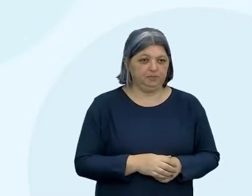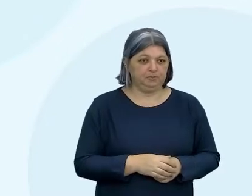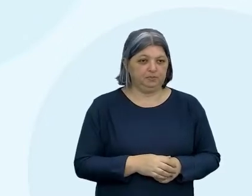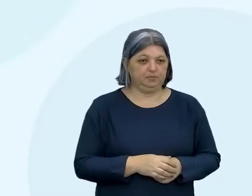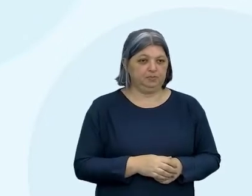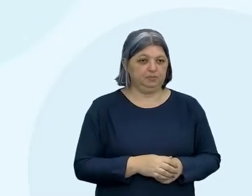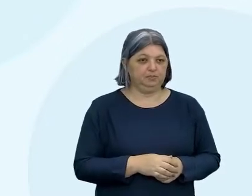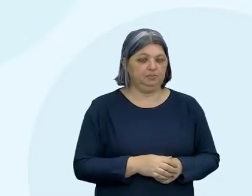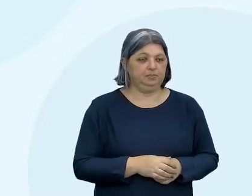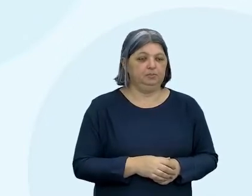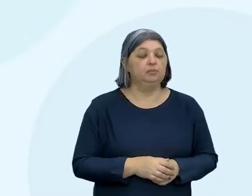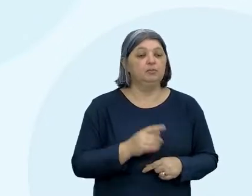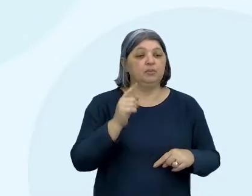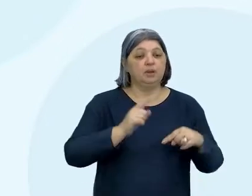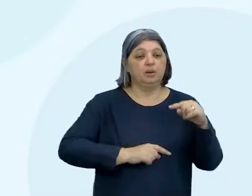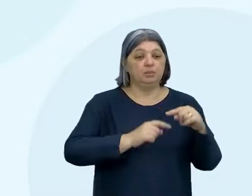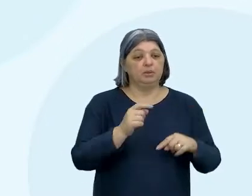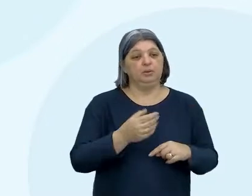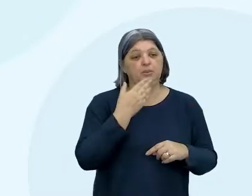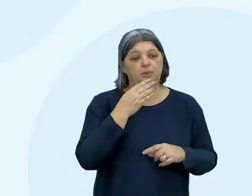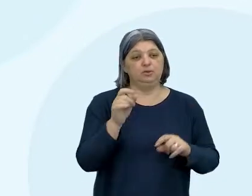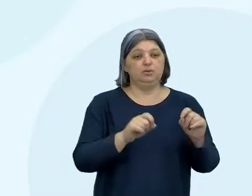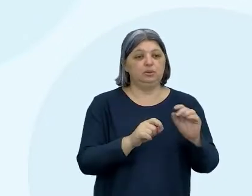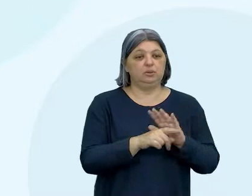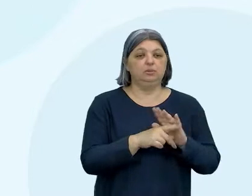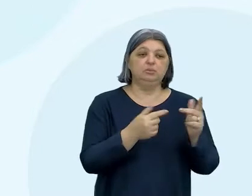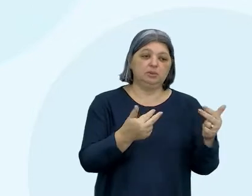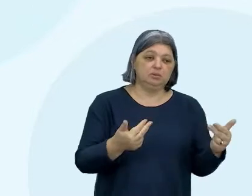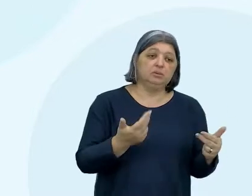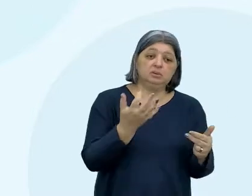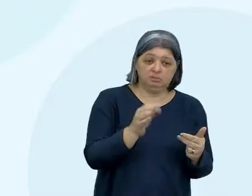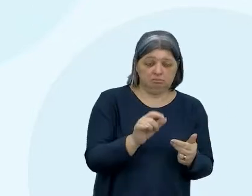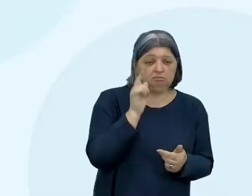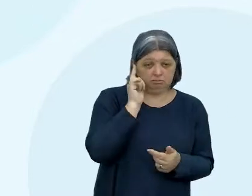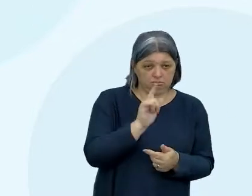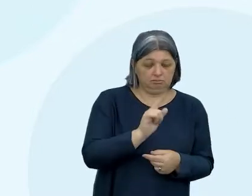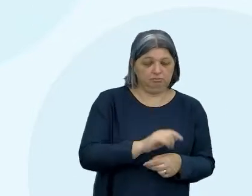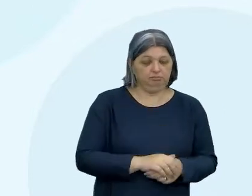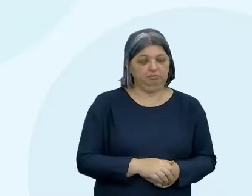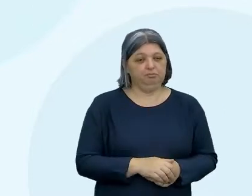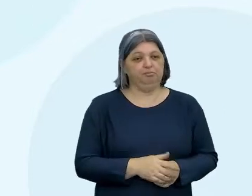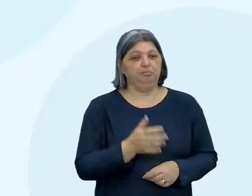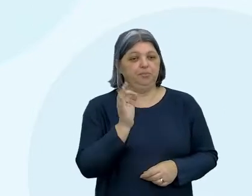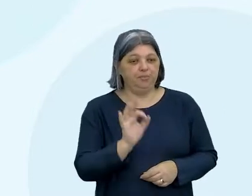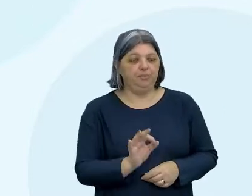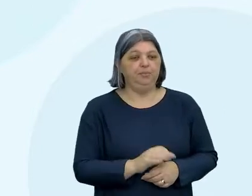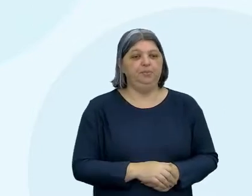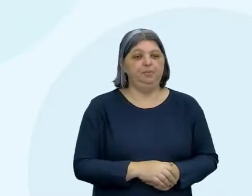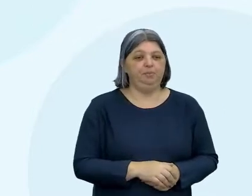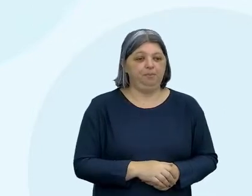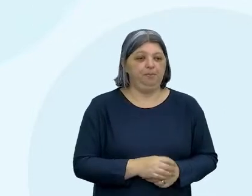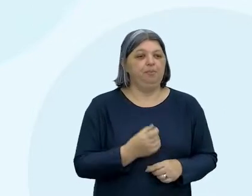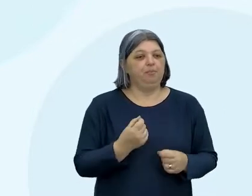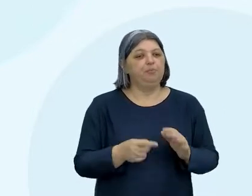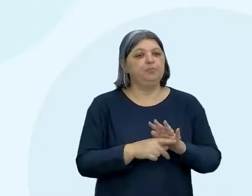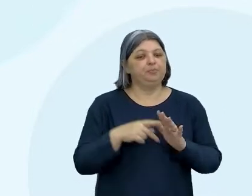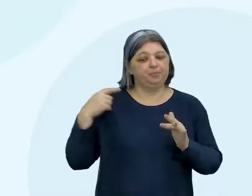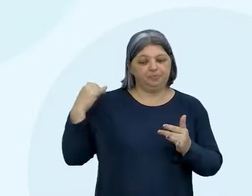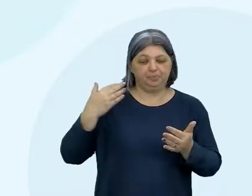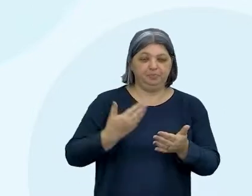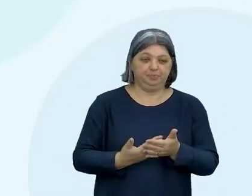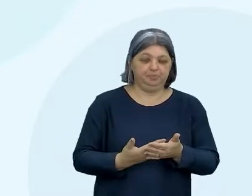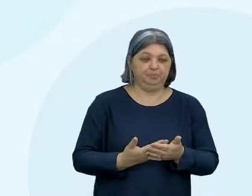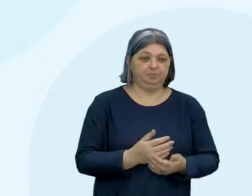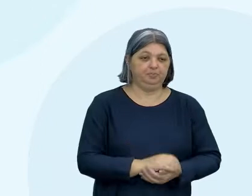Então, no material, ele pede para a gente indicar algo que deu certo. Deu certo aí durante esse percurso todo e uma coisa que